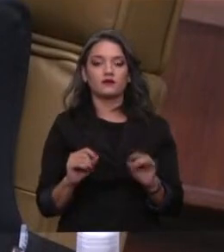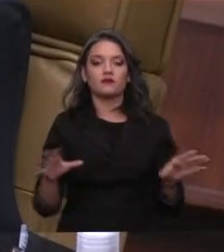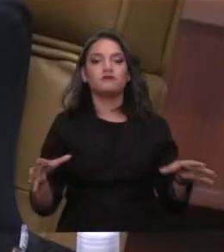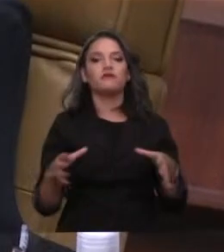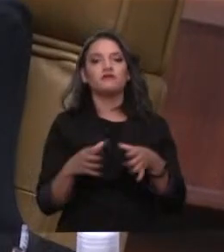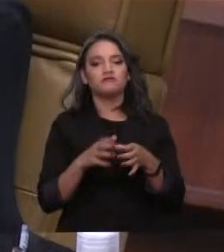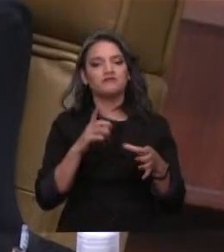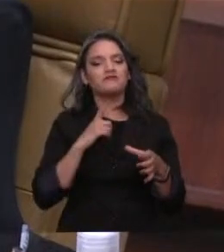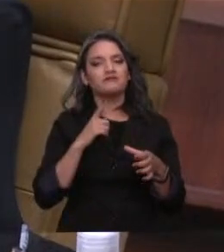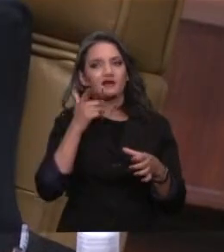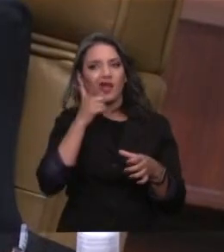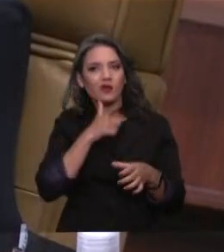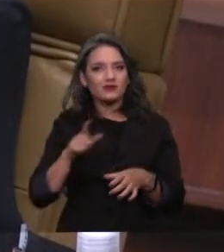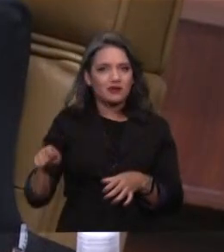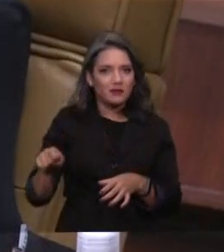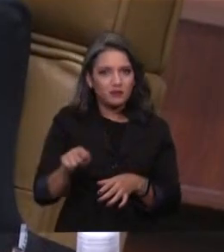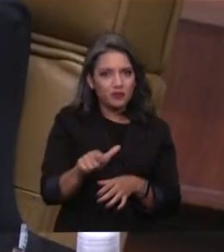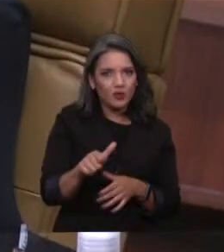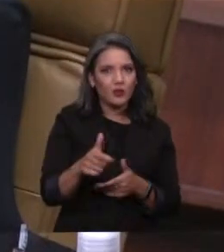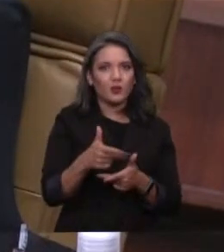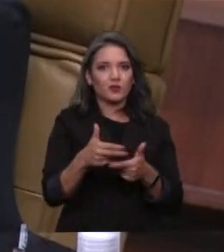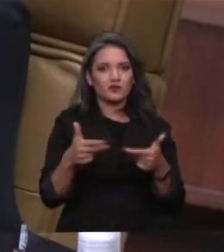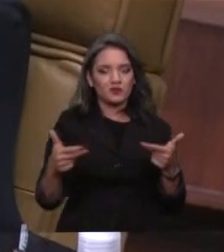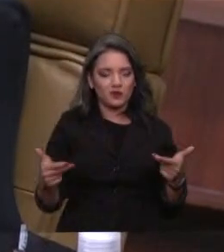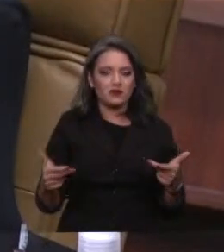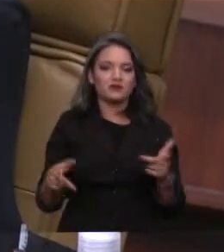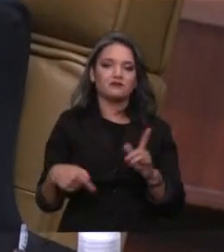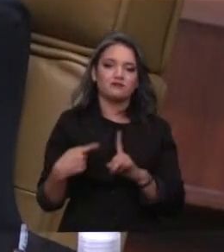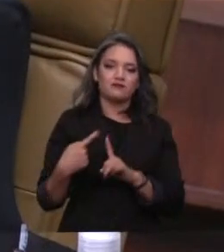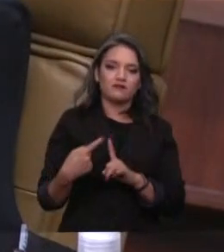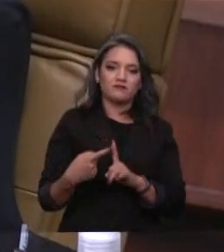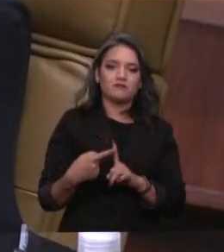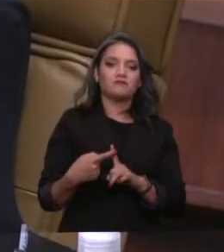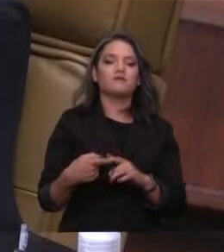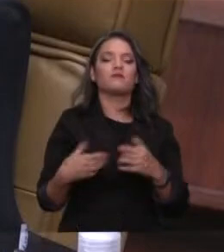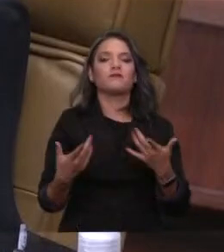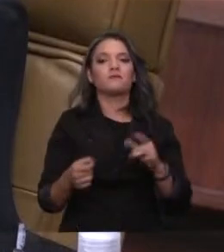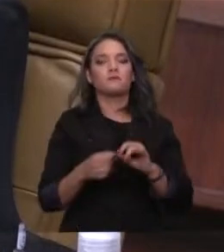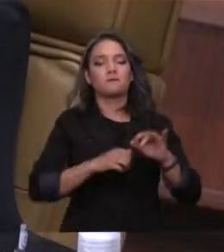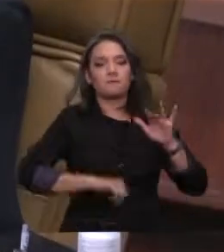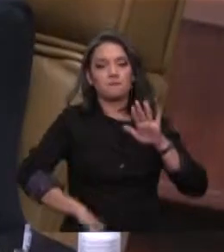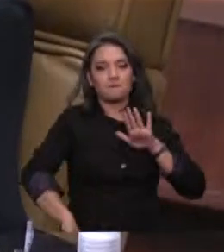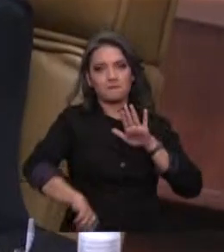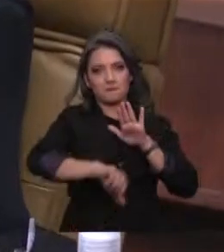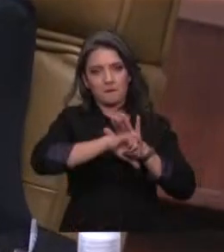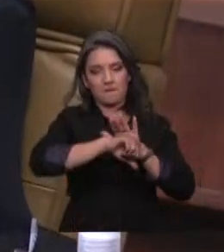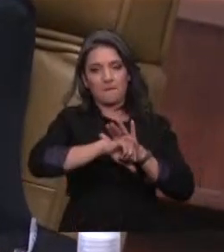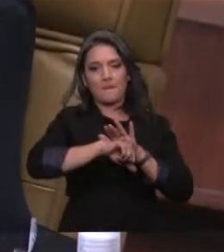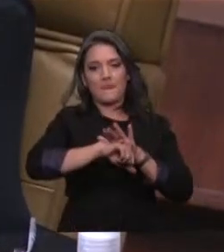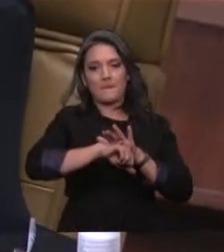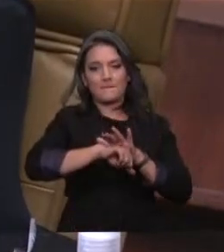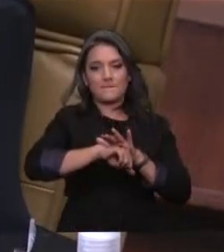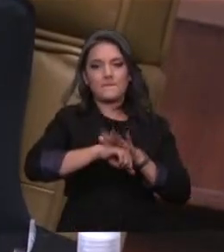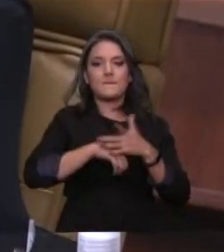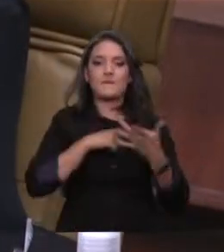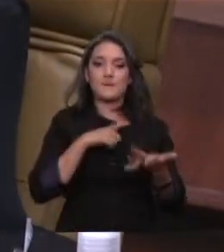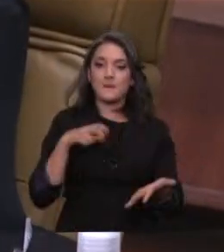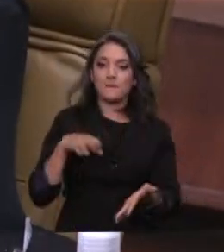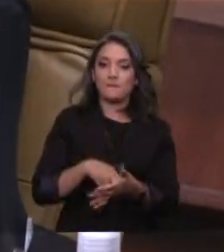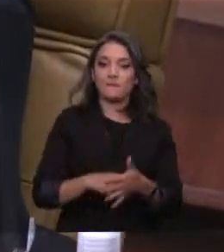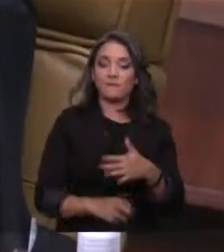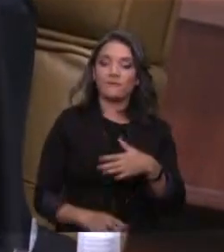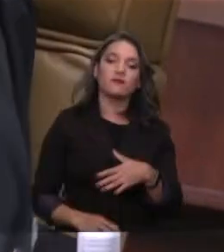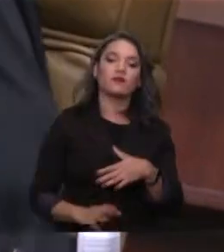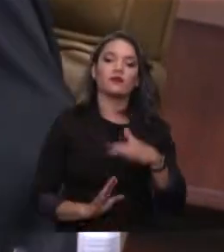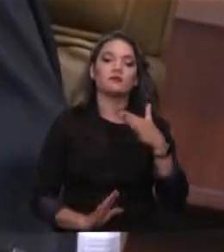de obter vantagem de qualquer natureza mediante a prática de infrações penais cujas penas máximas